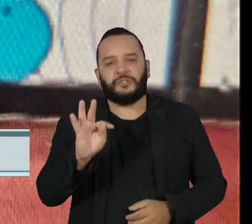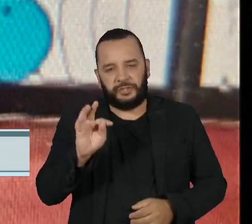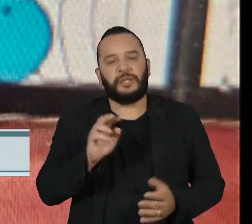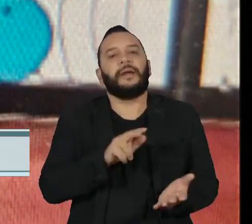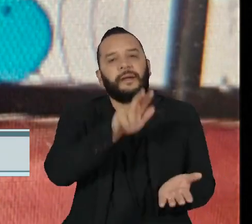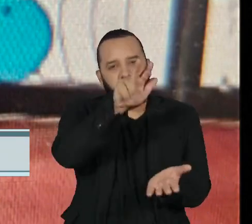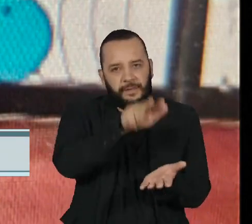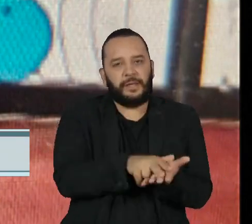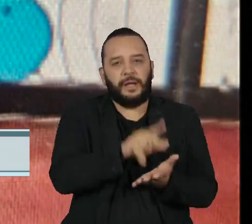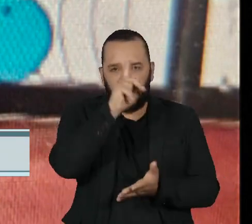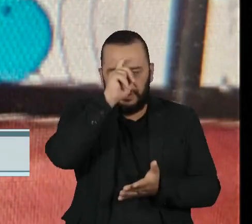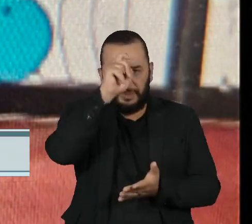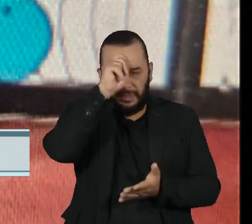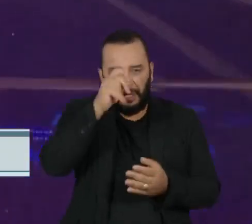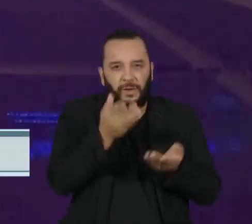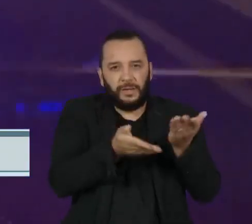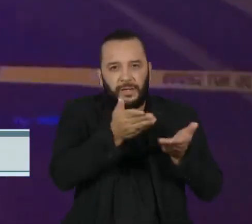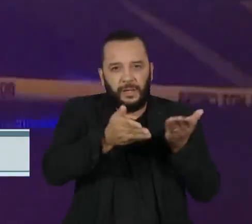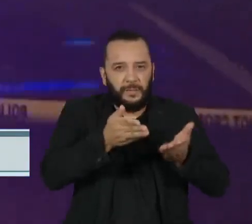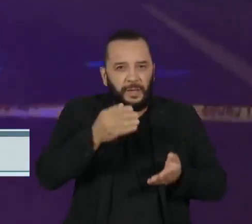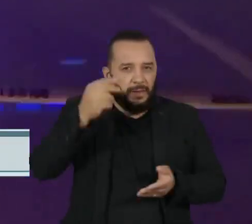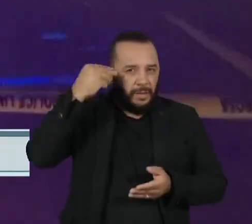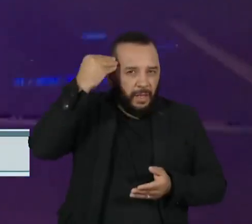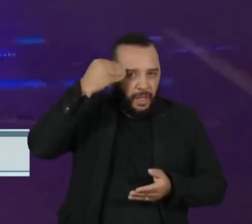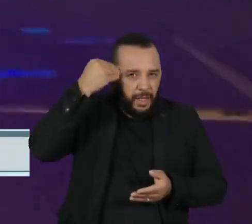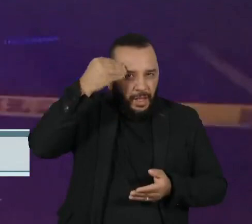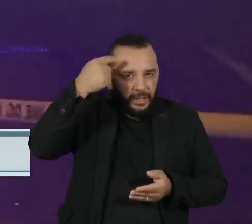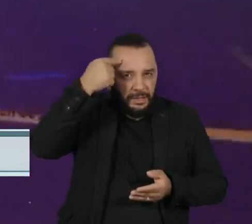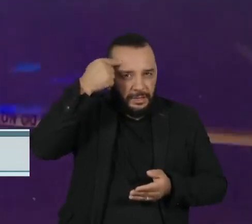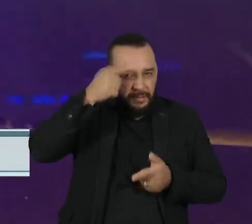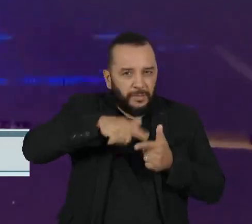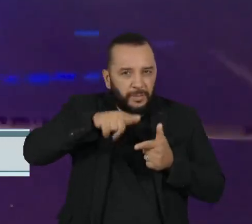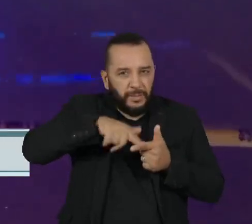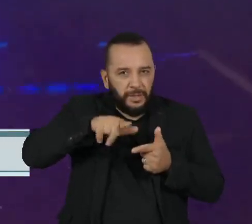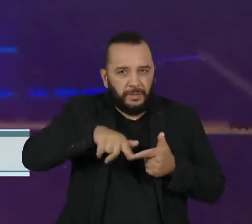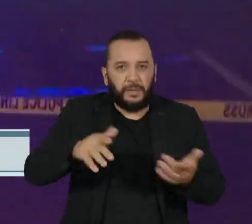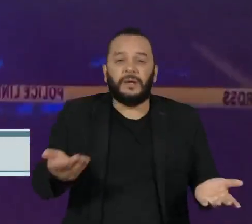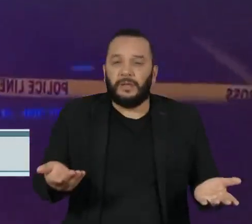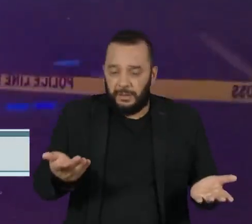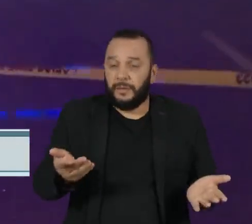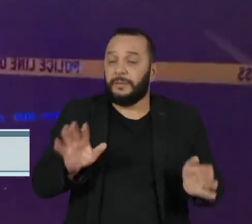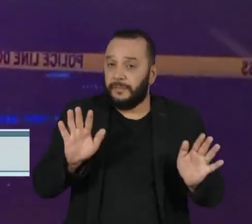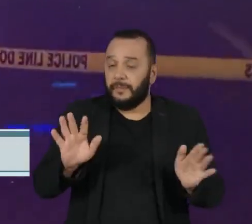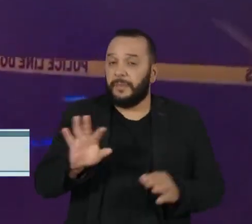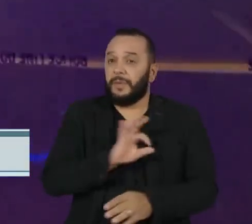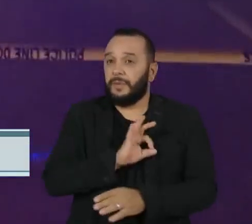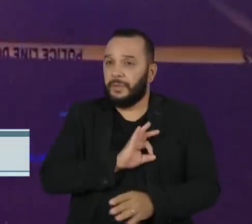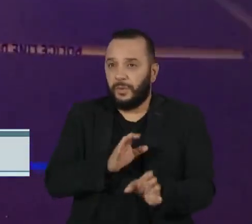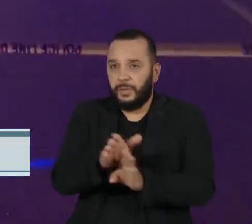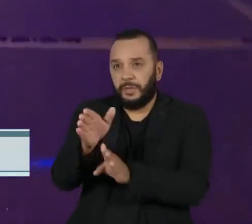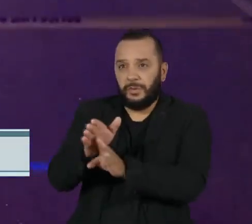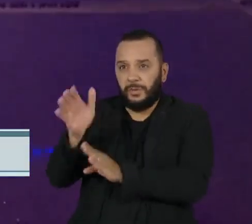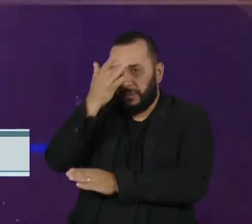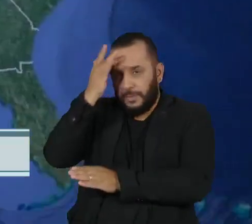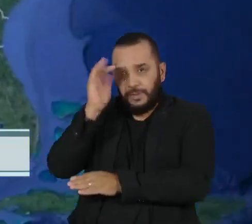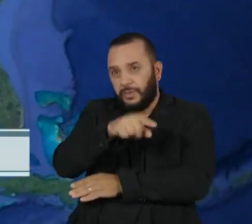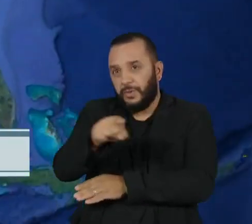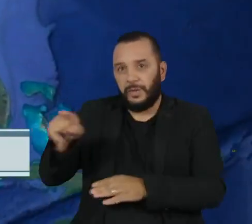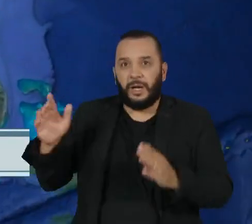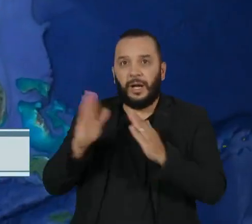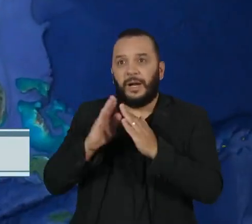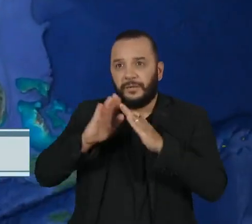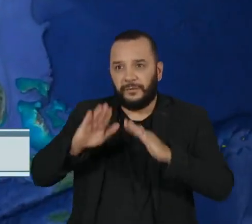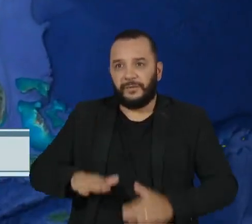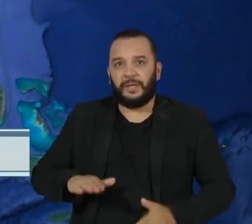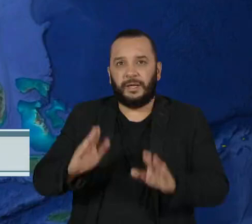Psiquiátrico para tratamento de distúrbios mentais a polícia orientou os moradores da região a ficar em casa e a